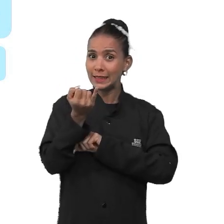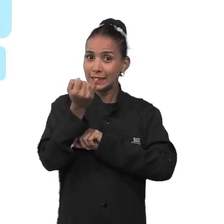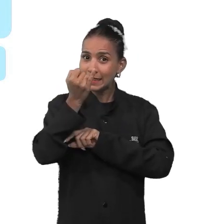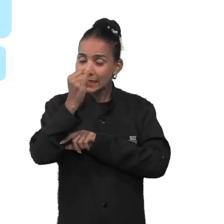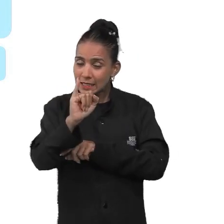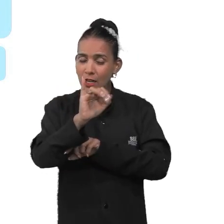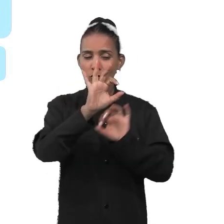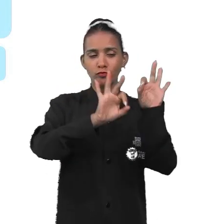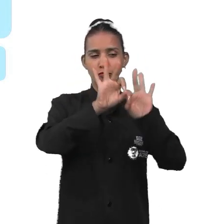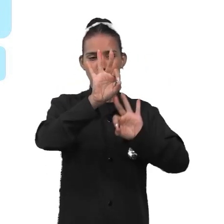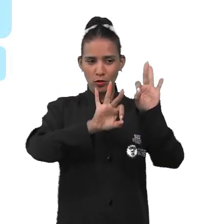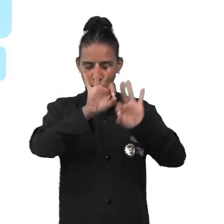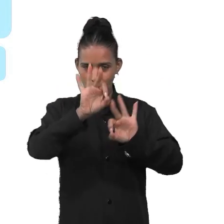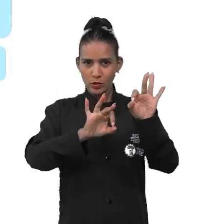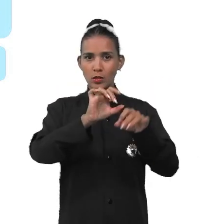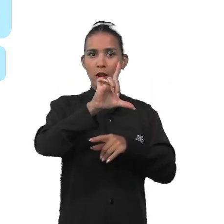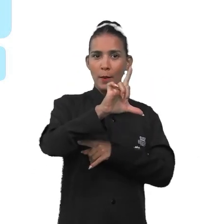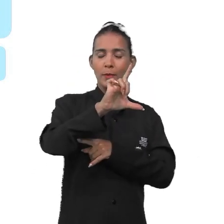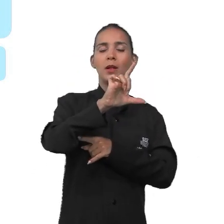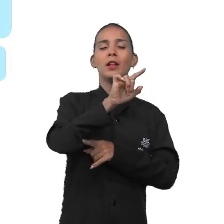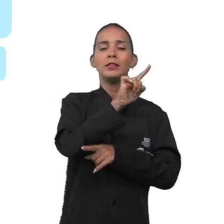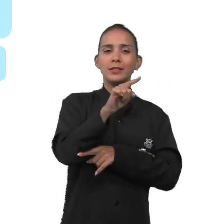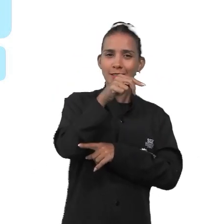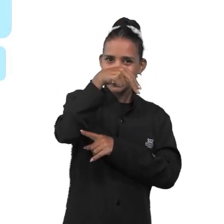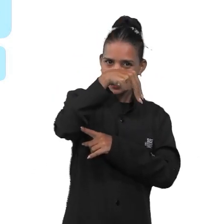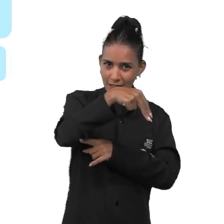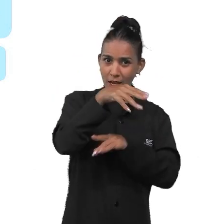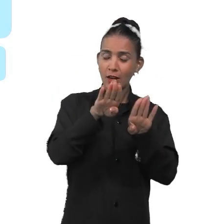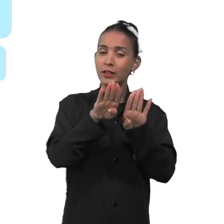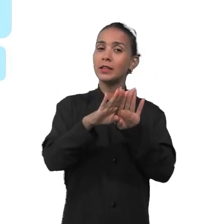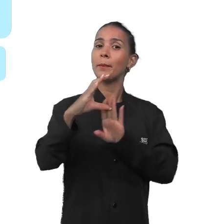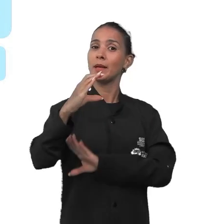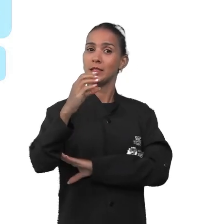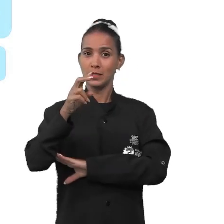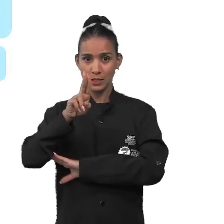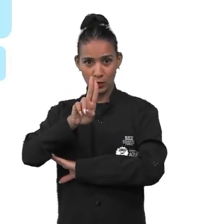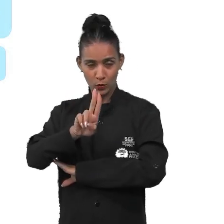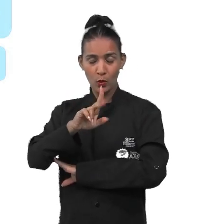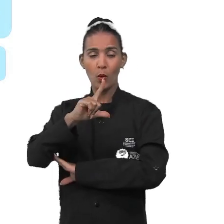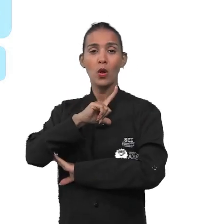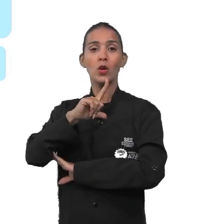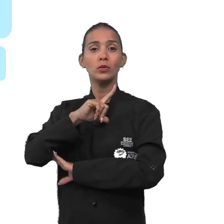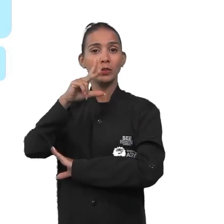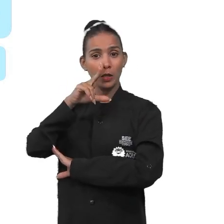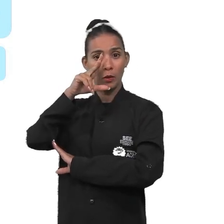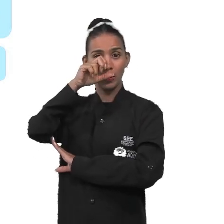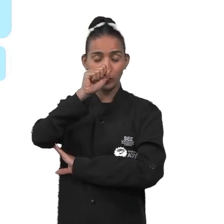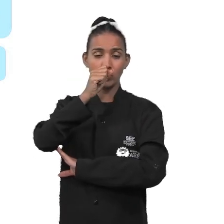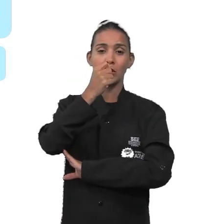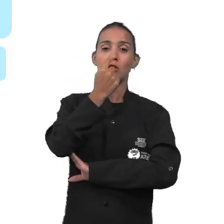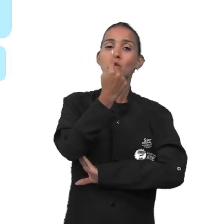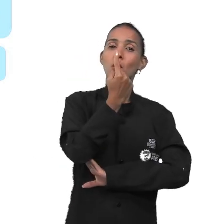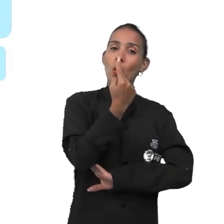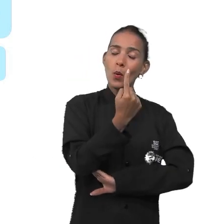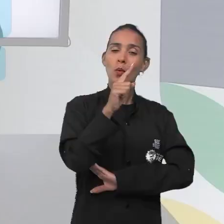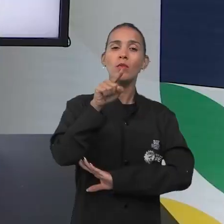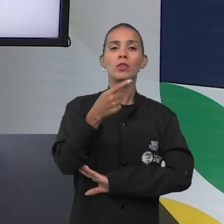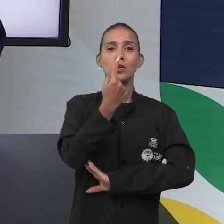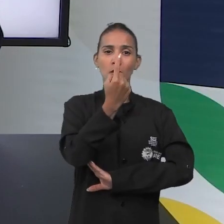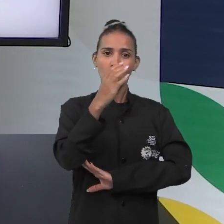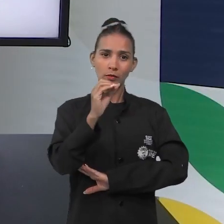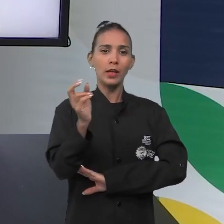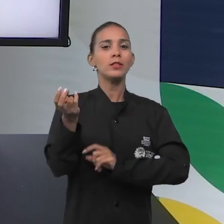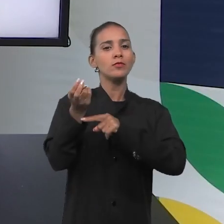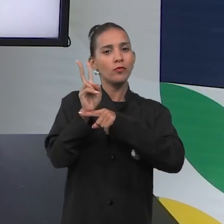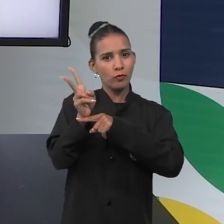de zinco e cobre, nós teremos o potencial de 1,10 volts. Nas nossas